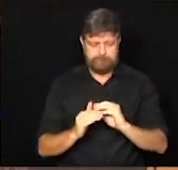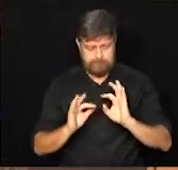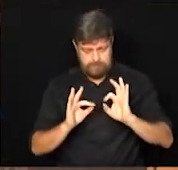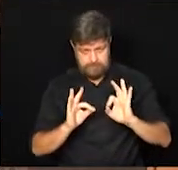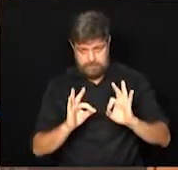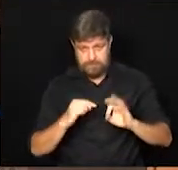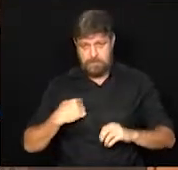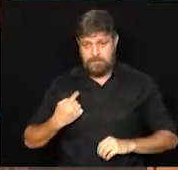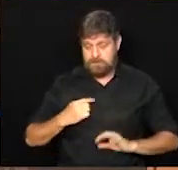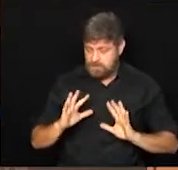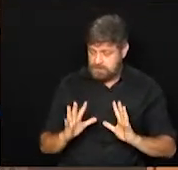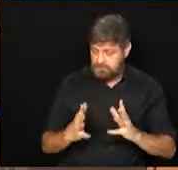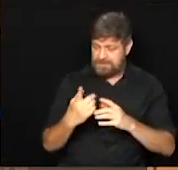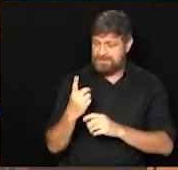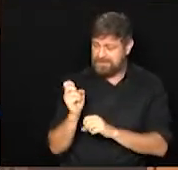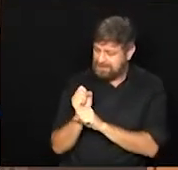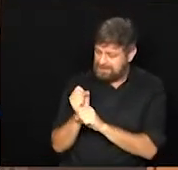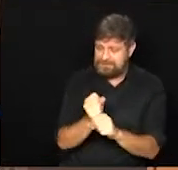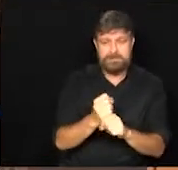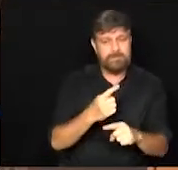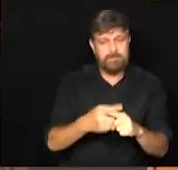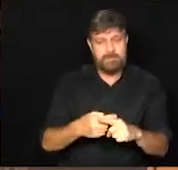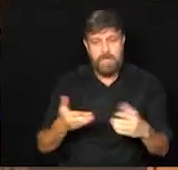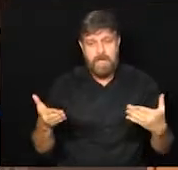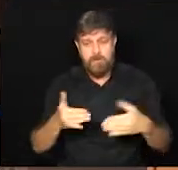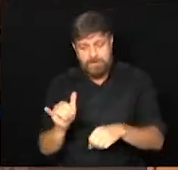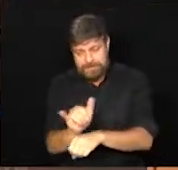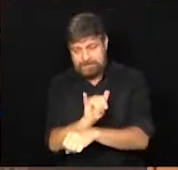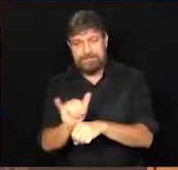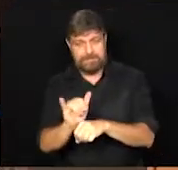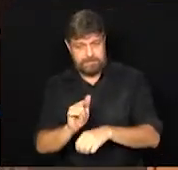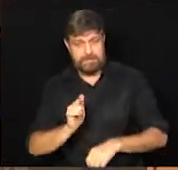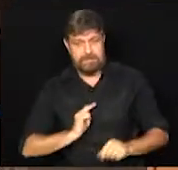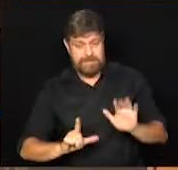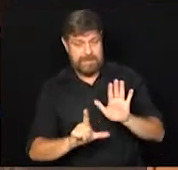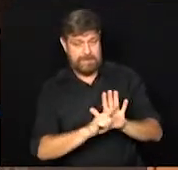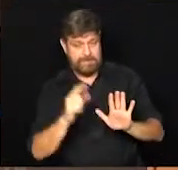comemora esses 15 anos, é justamente porque agora a gente tem um instrumento, mas ainda existe um